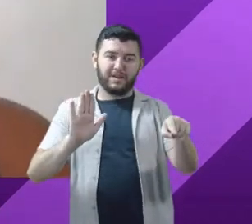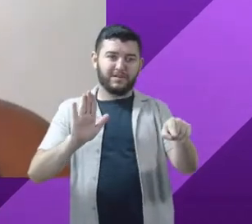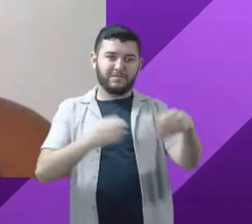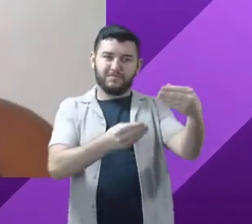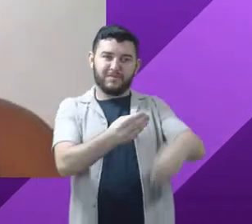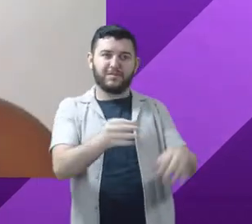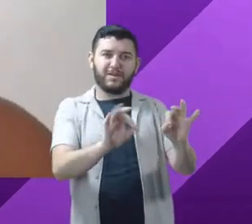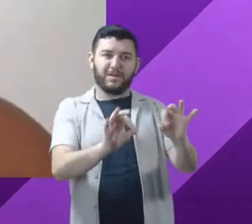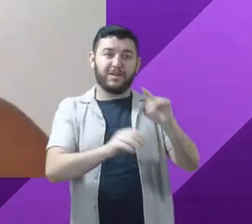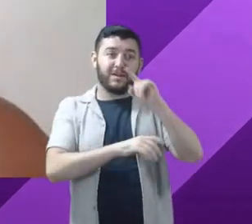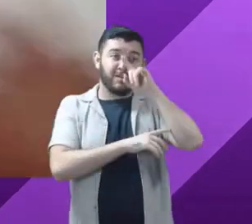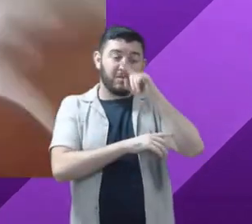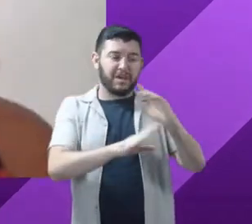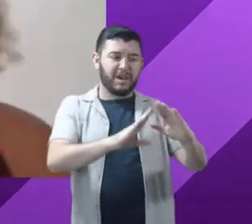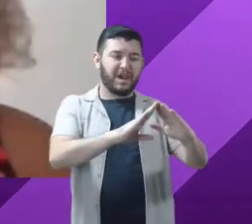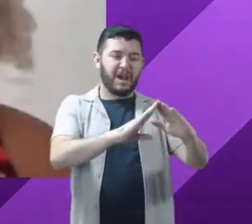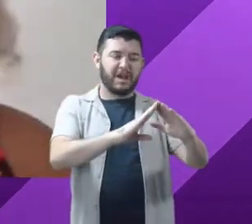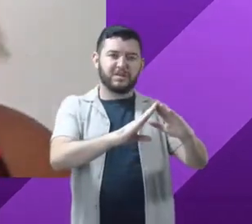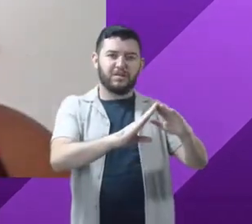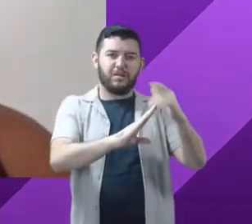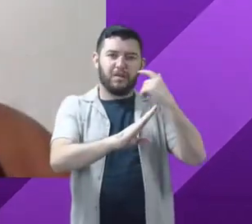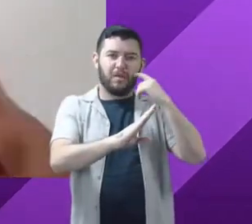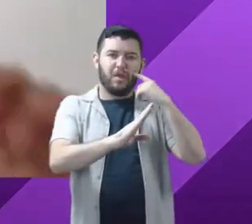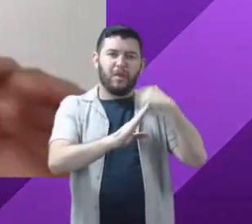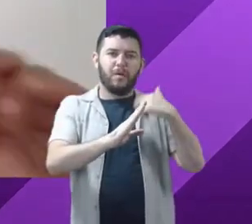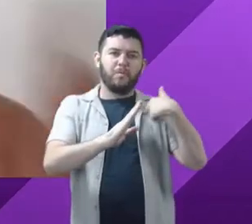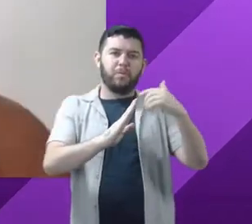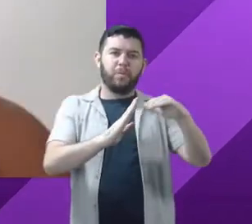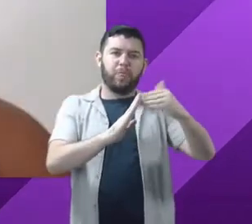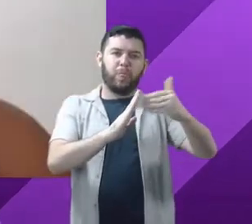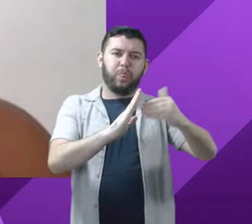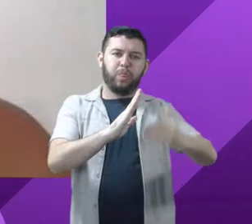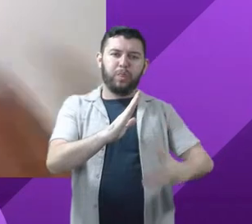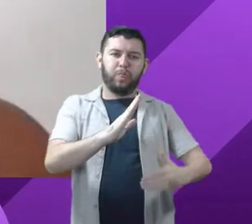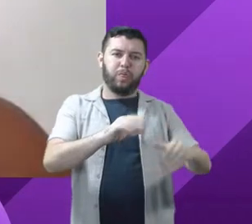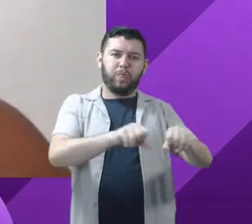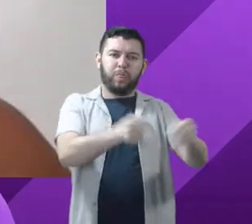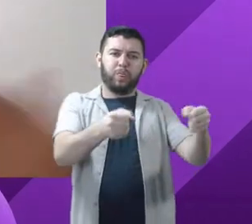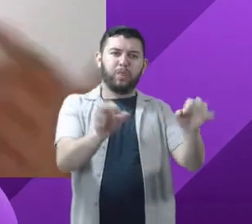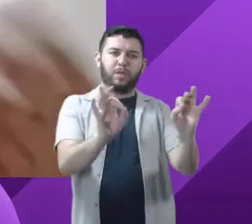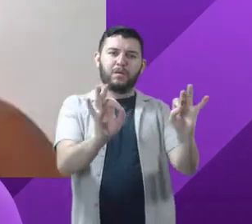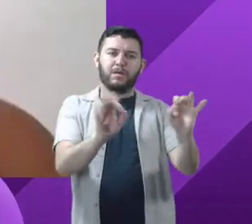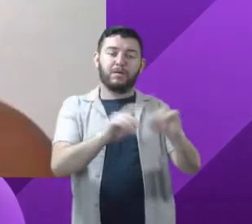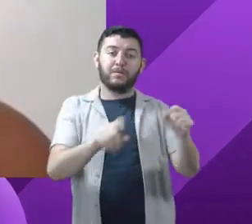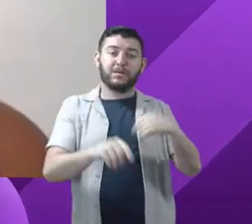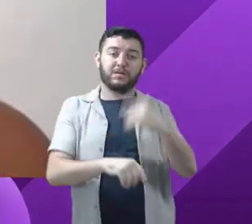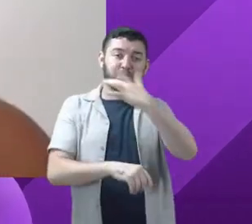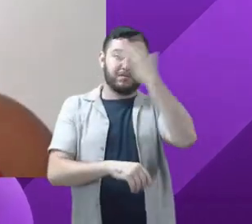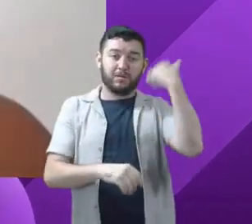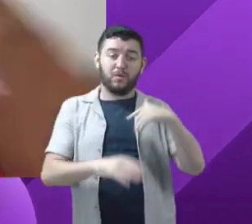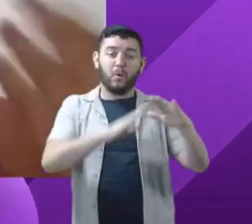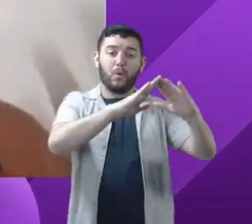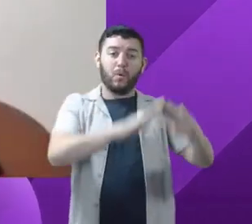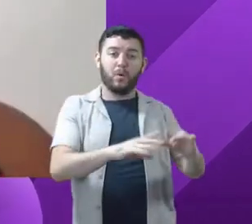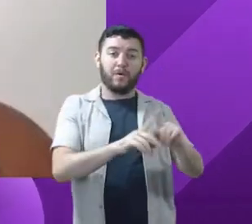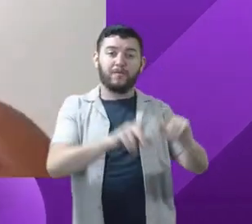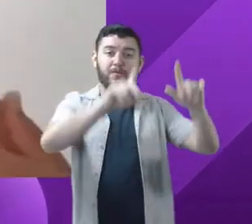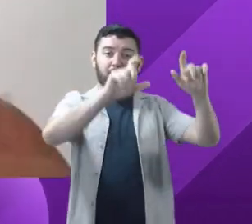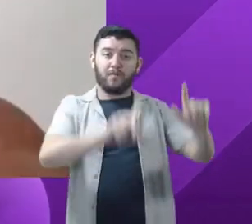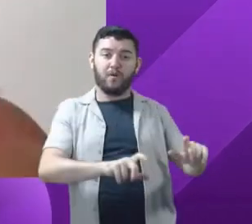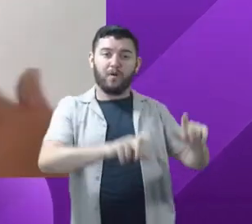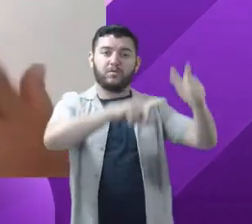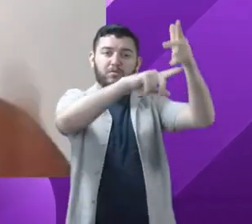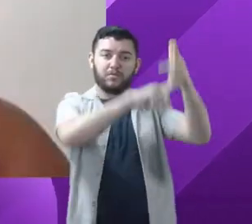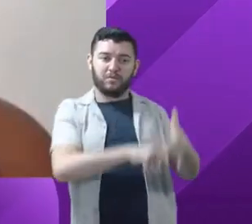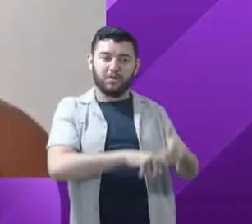não contém rachaduras, embora muitos dos moradores demonstrem, né, por fotos e façam relatos de que